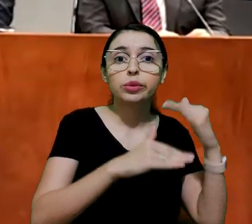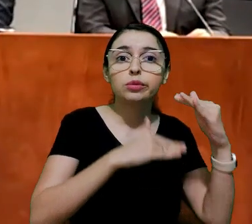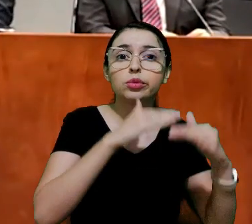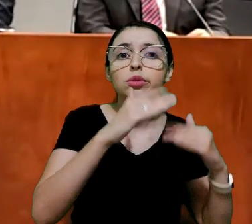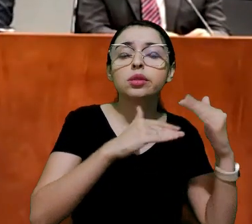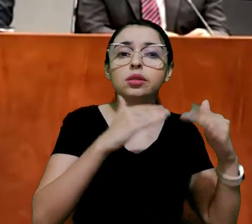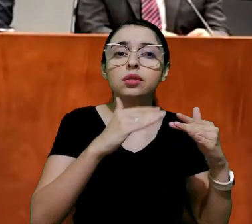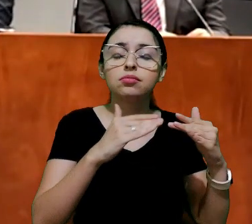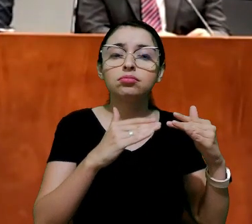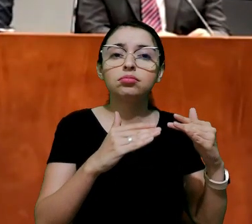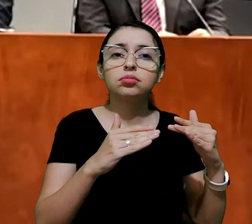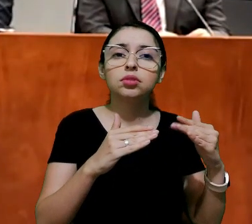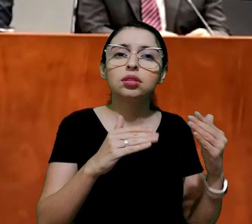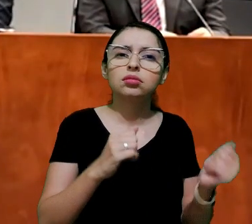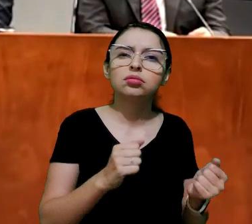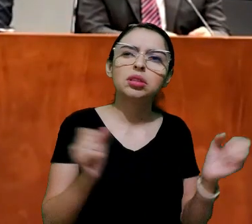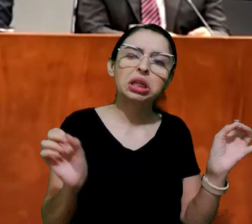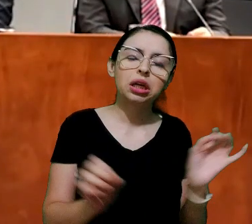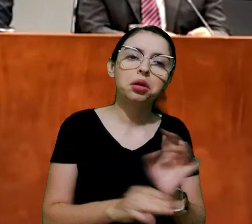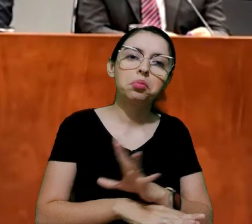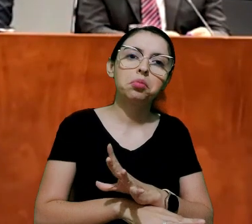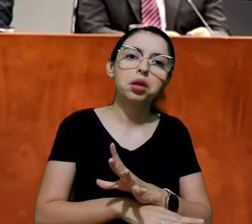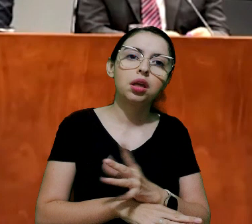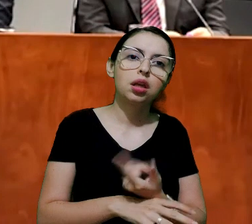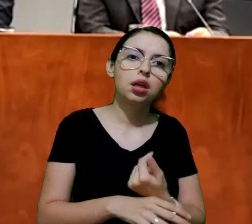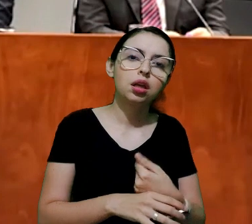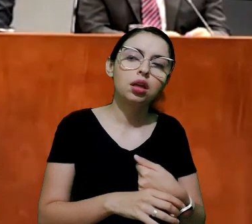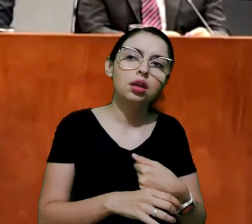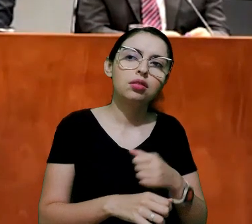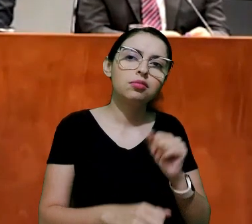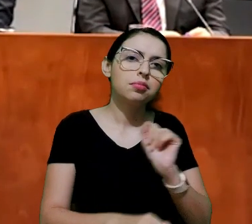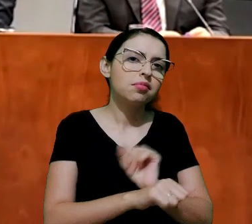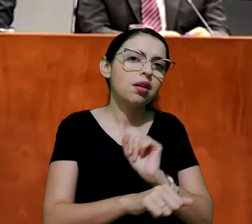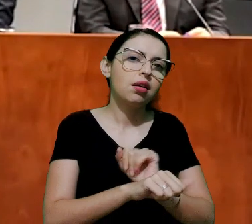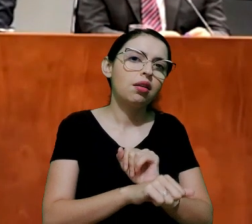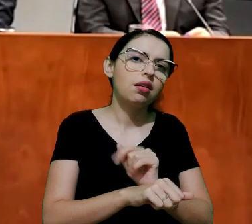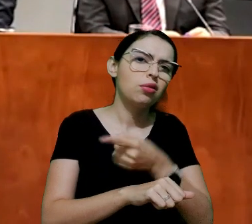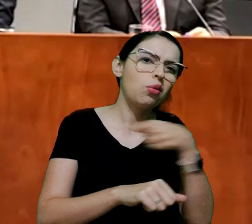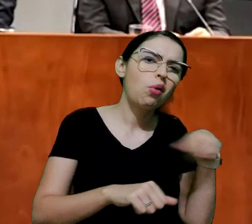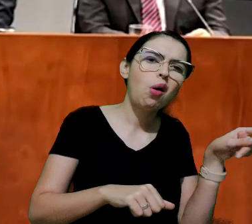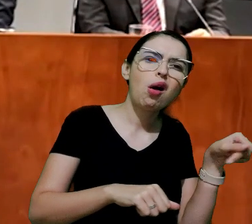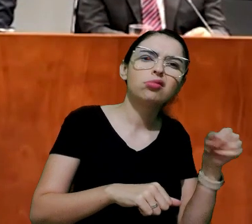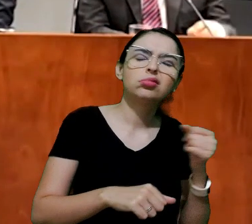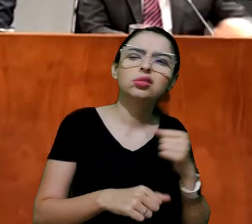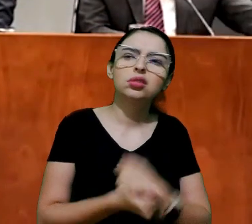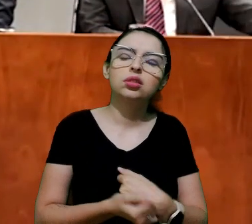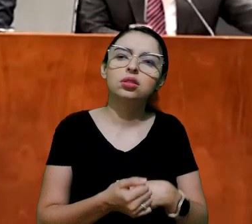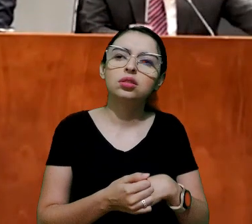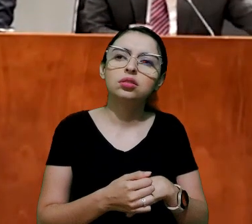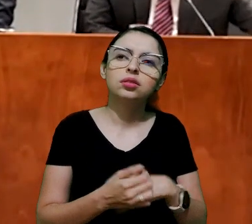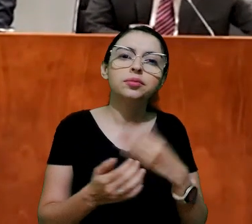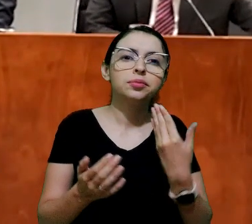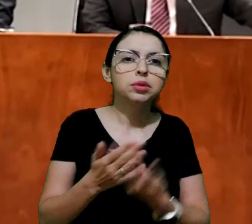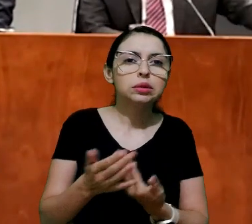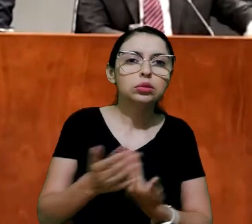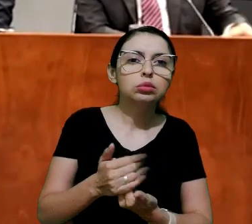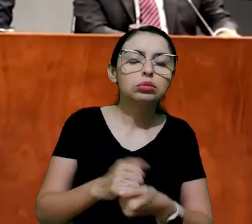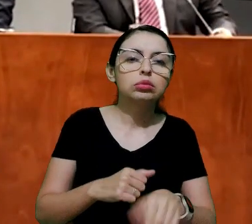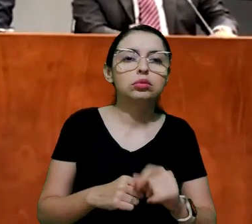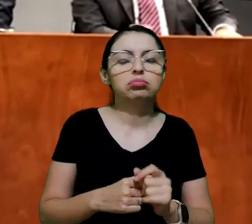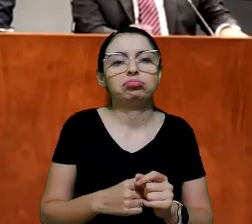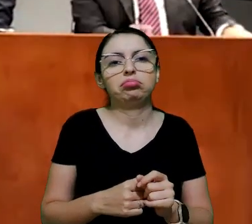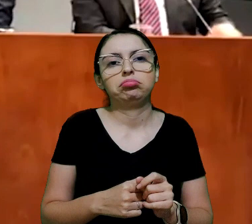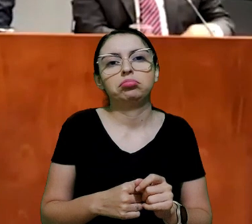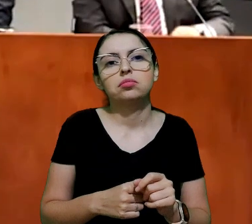sobre direito das sucessões. Eu acabei na judicatura, eu enveredei para